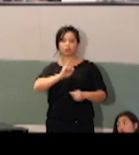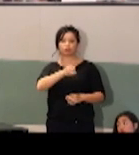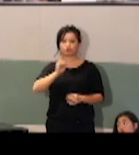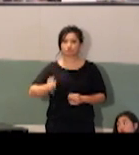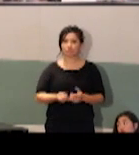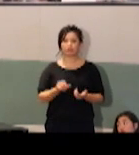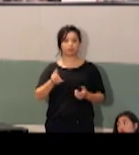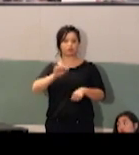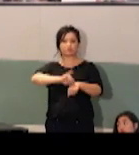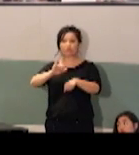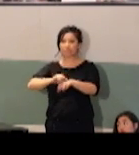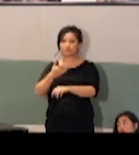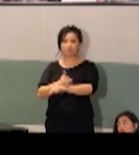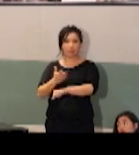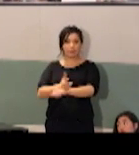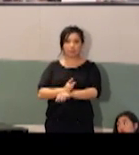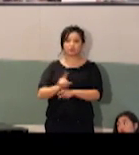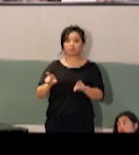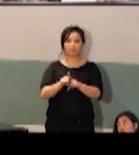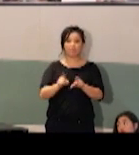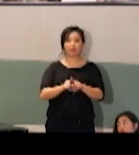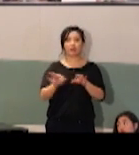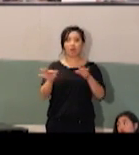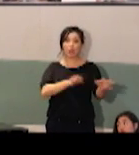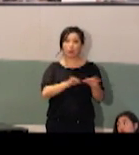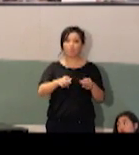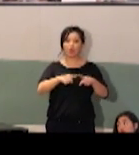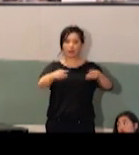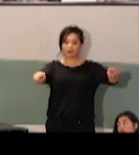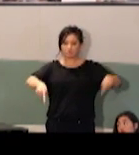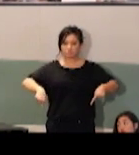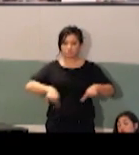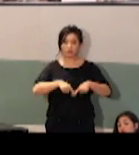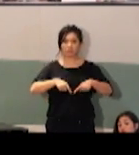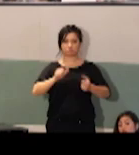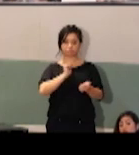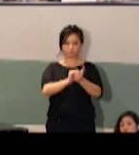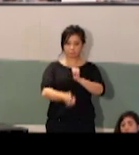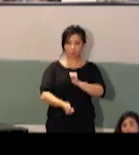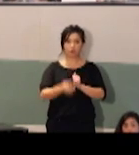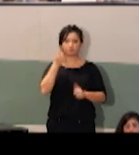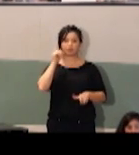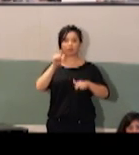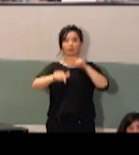quadras poliesportivas para atividades diurnas e noturnas?